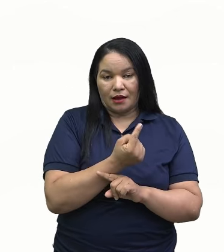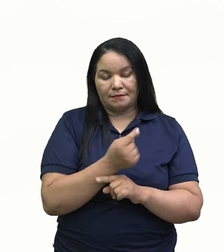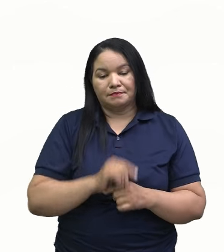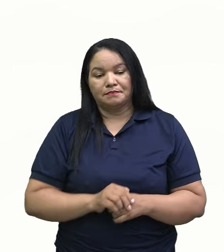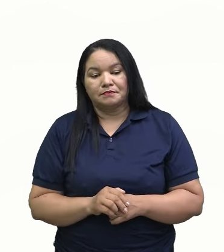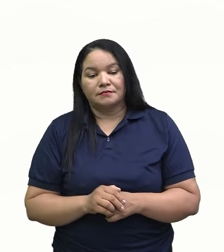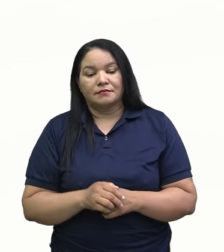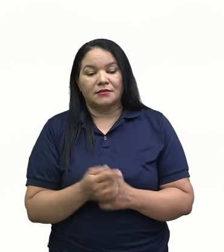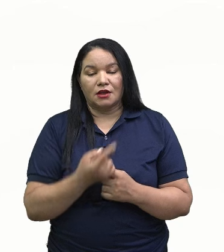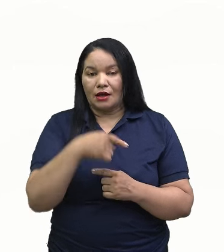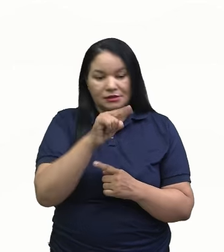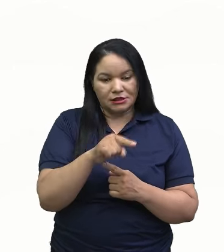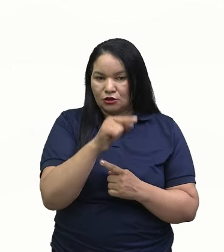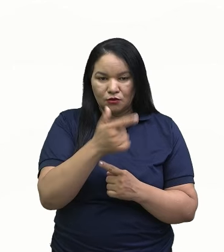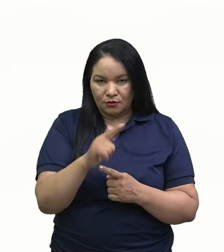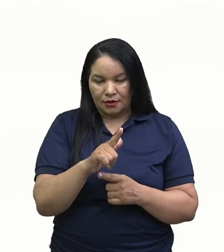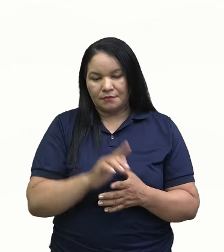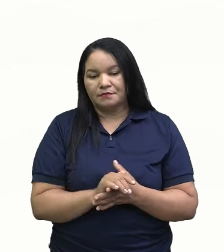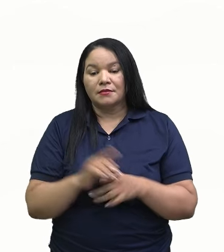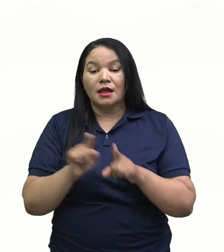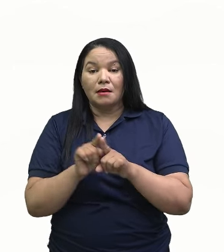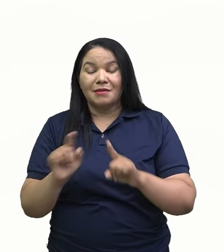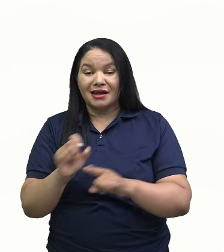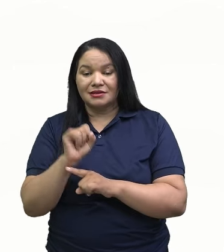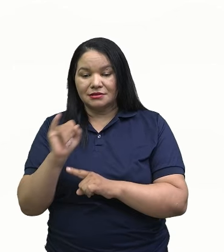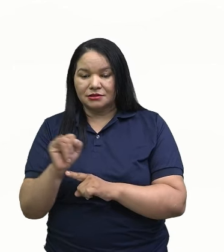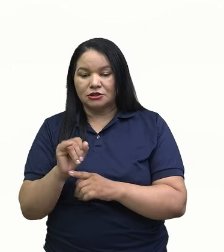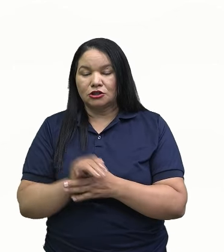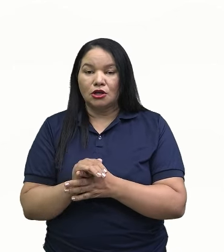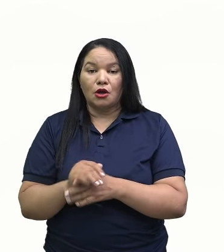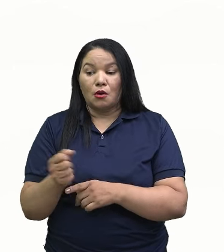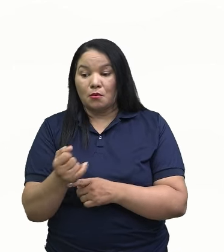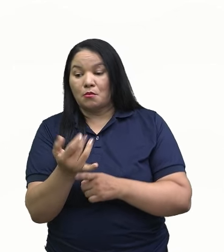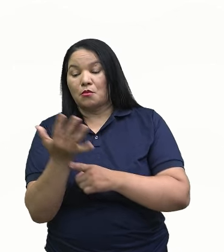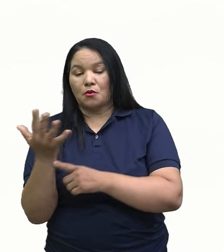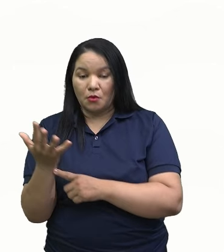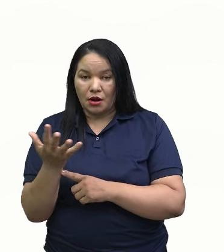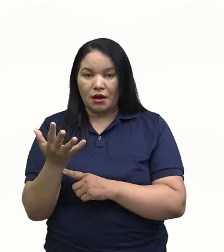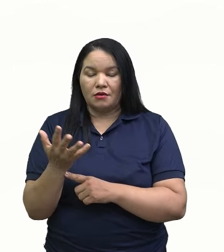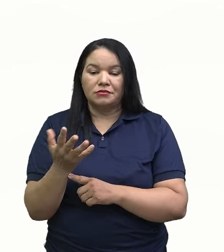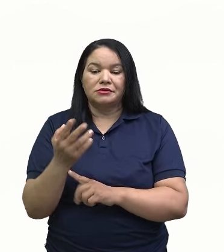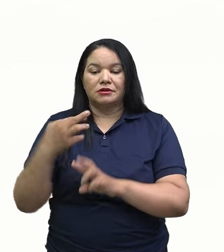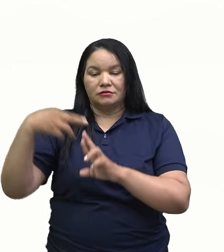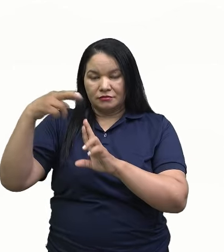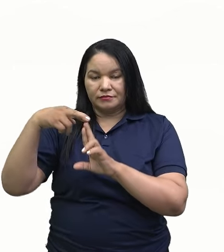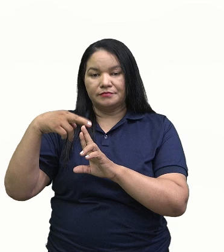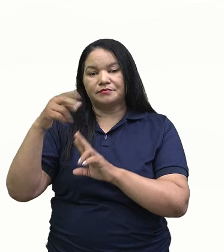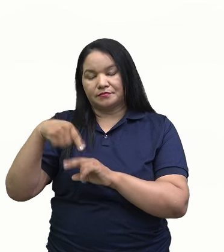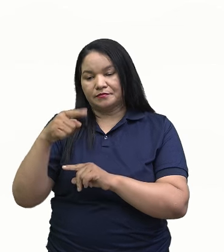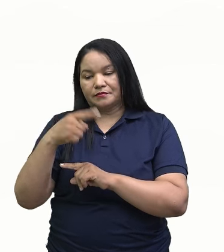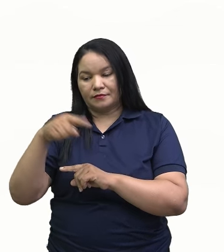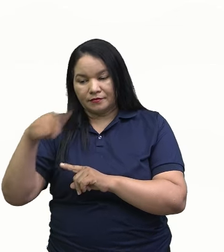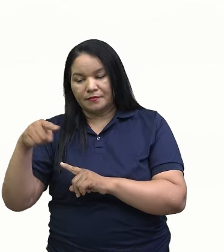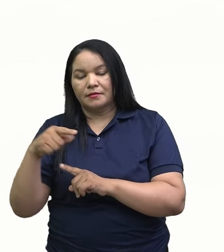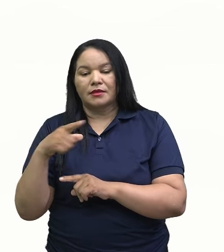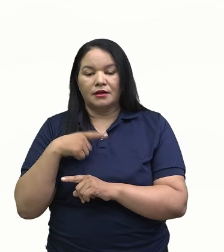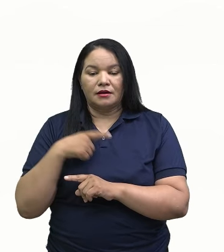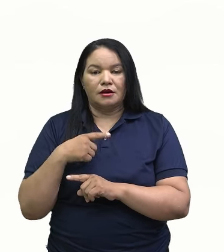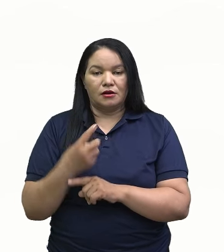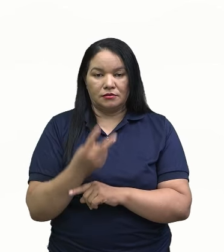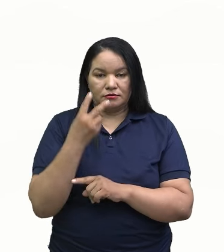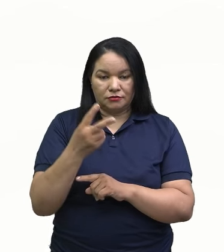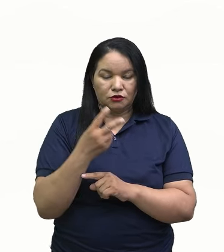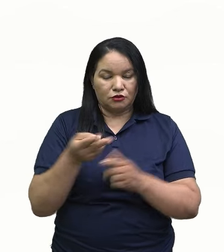é sem acento. E quando ele faz referência ao plural, é com acento. Os dois estão no presente, quer dizer